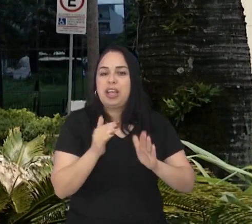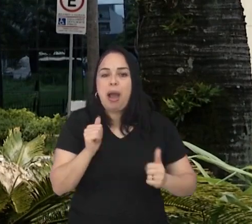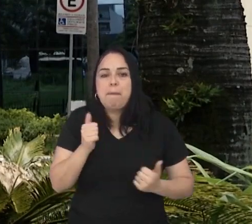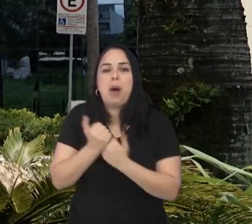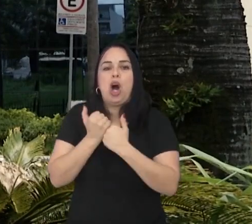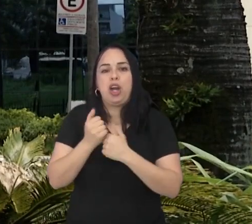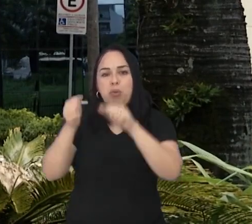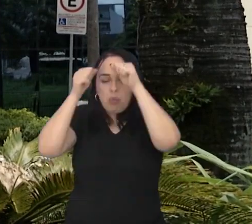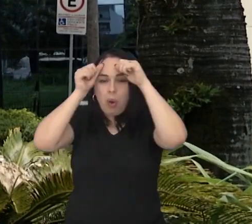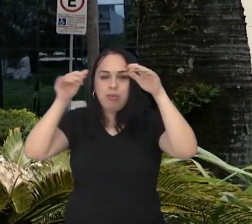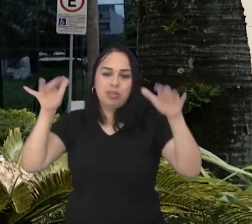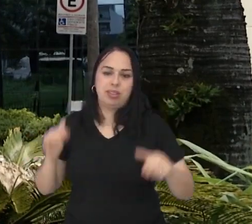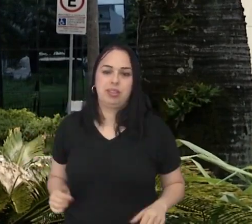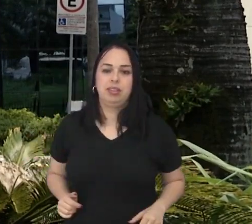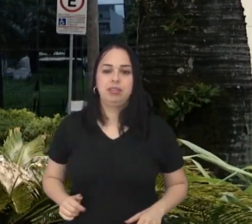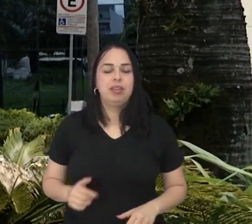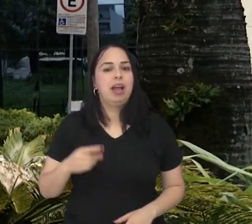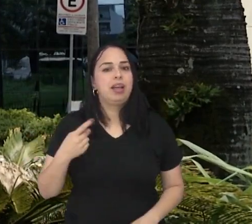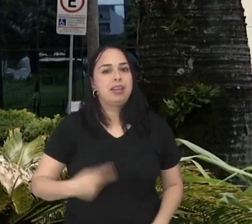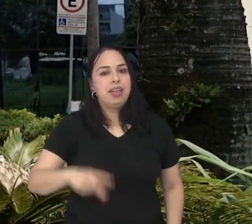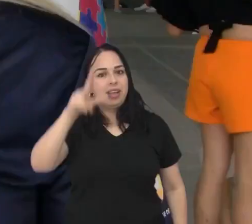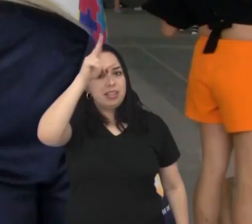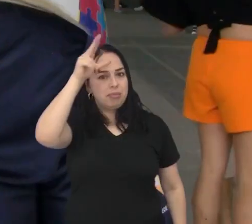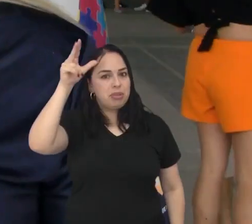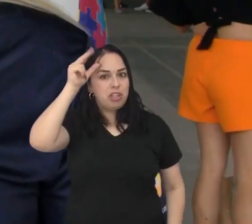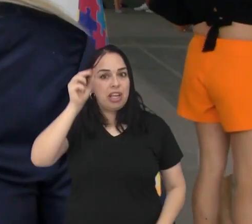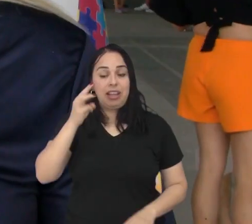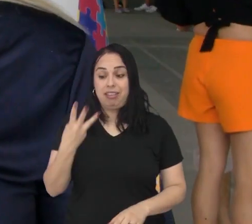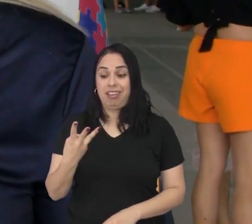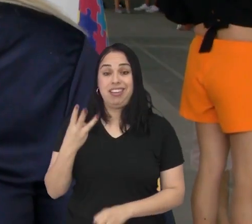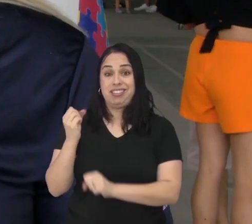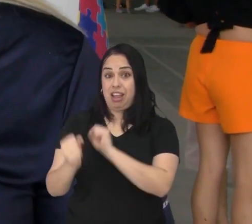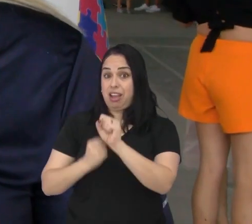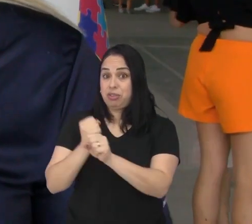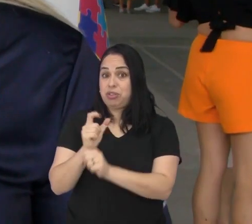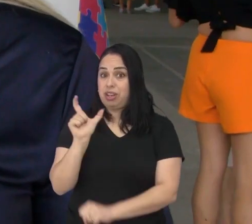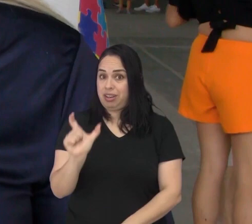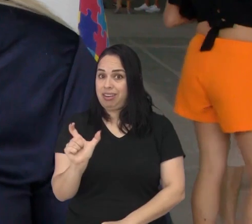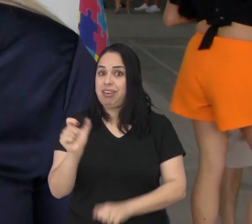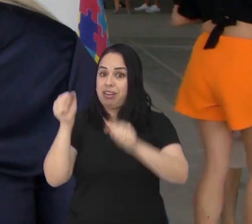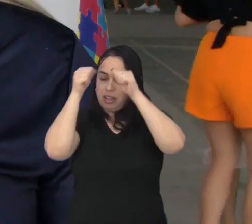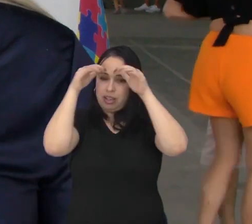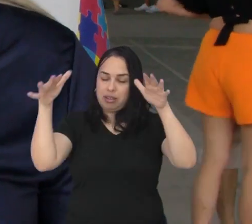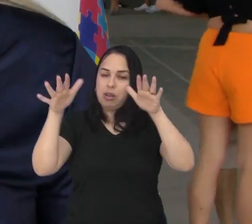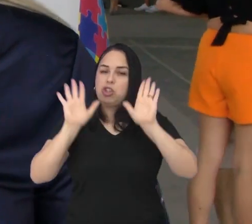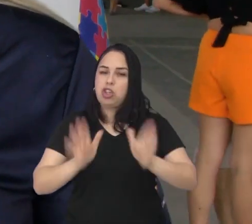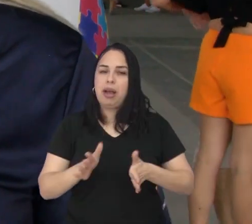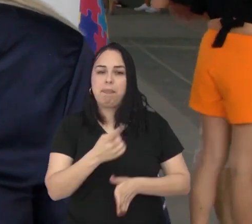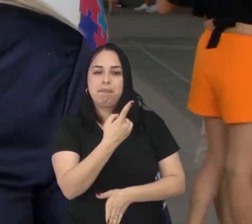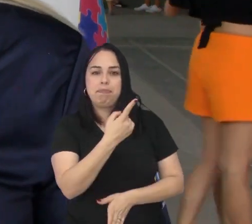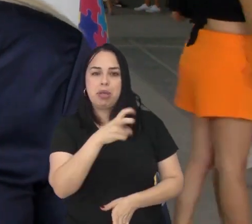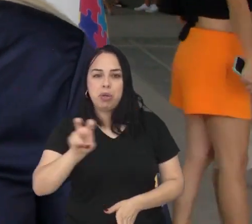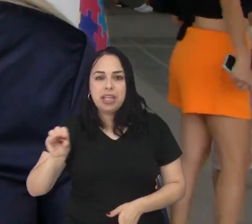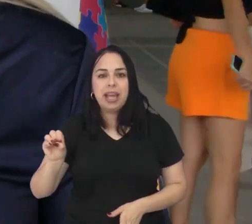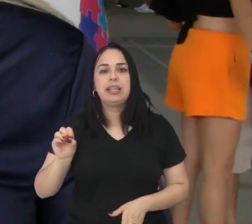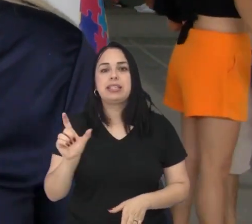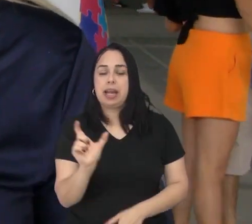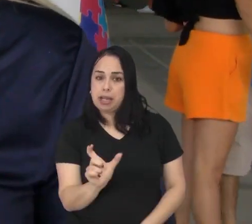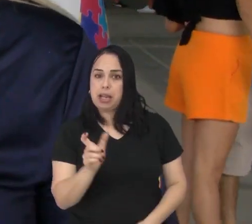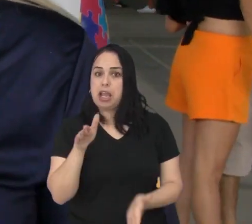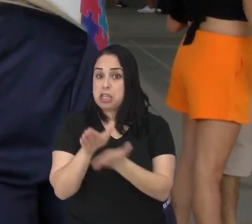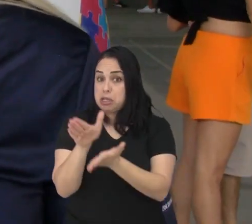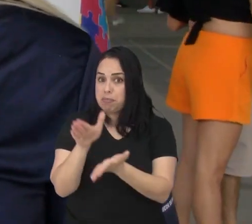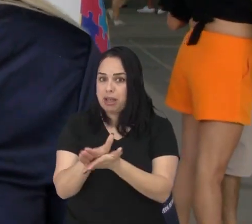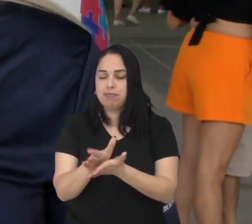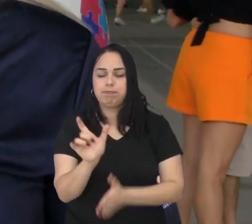Frente Parlamentar em apoio à pessoa com autismo. O município já está indo para 3 anos de carteirinha do autista, são quase 1.500